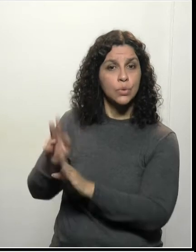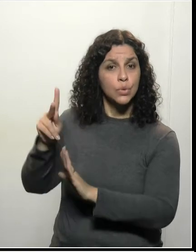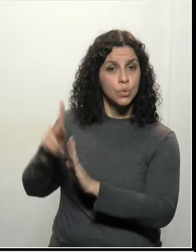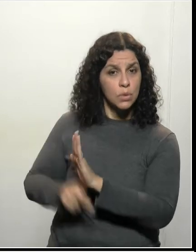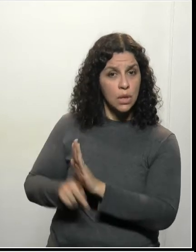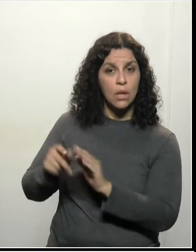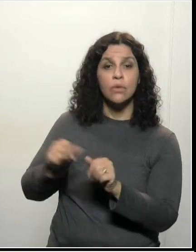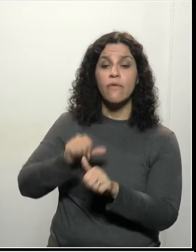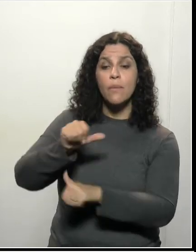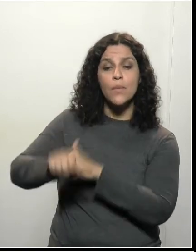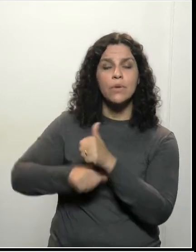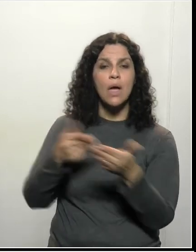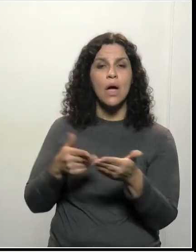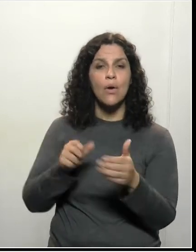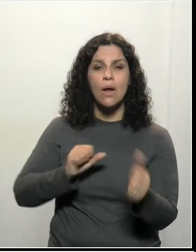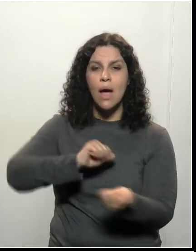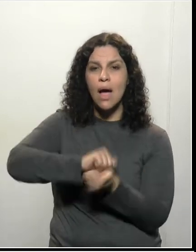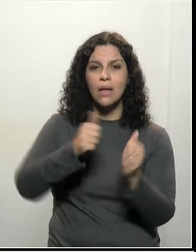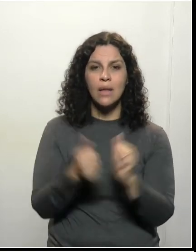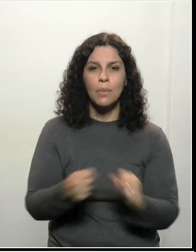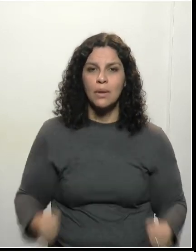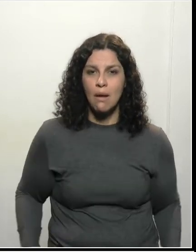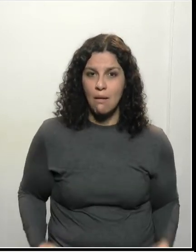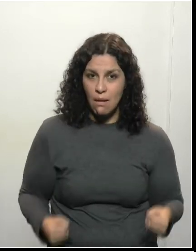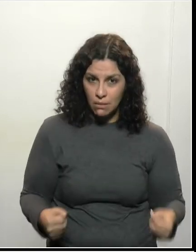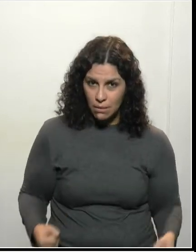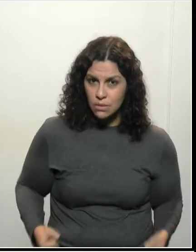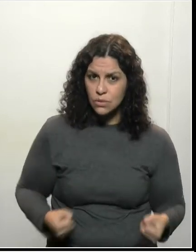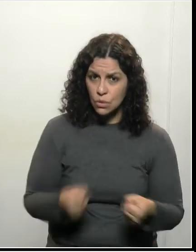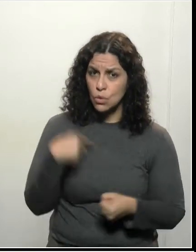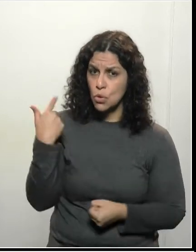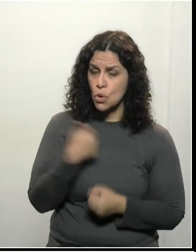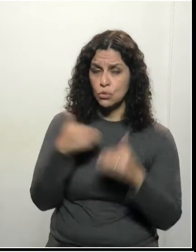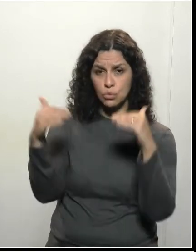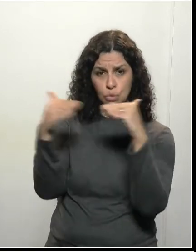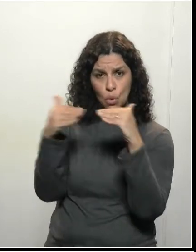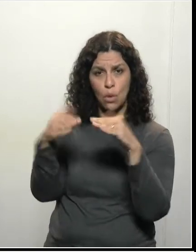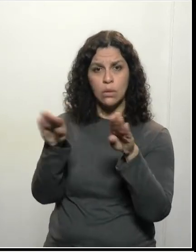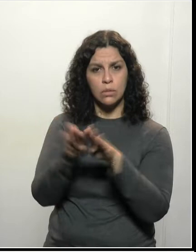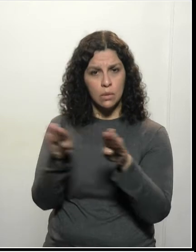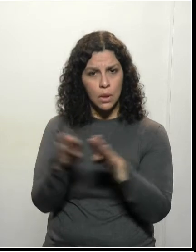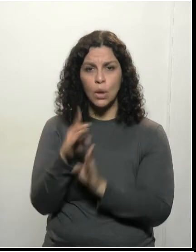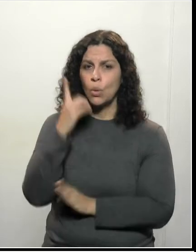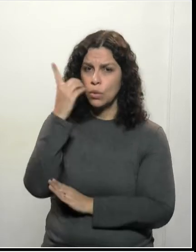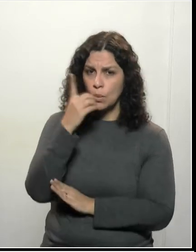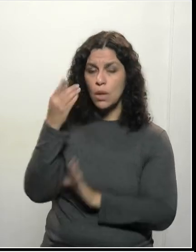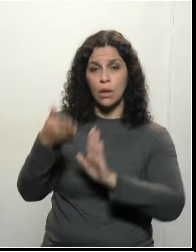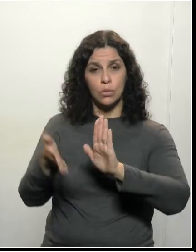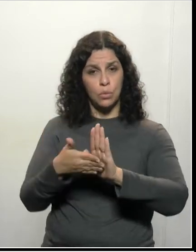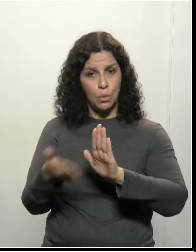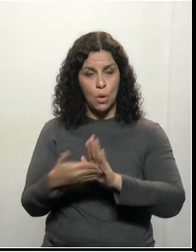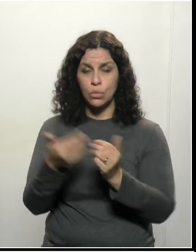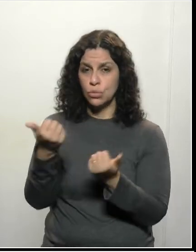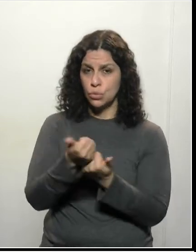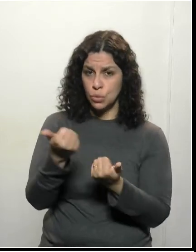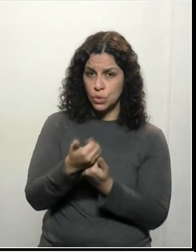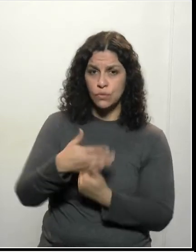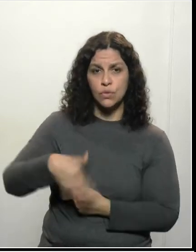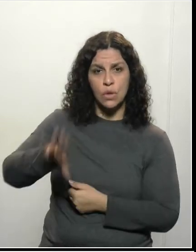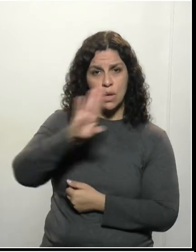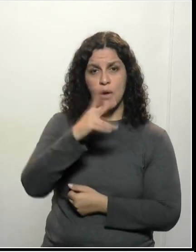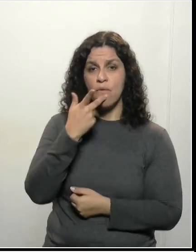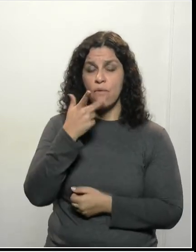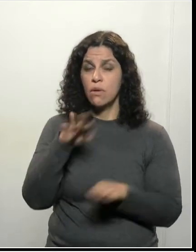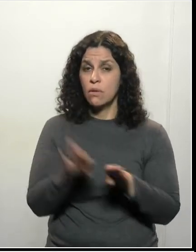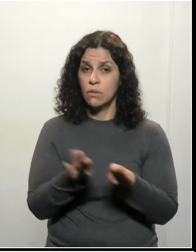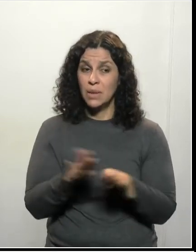essas bicicletas virassem cadeiras de rodas. E a gente, com a concordância do deputado, fez uma proposta, um substitutivo, que